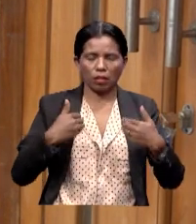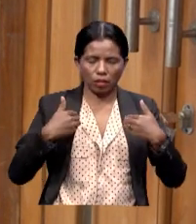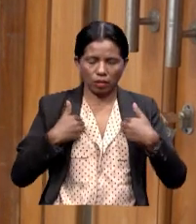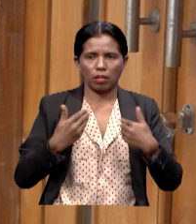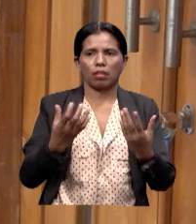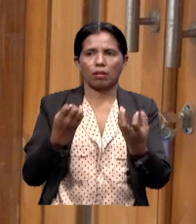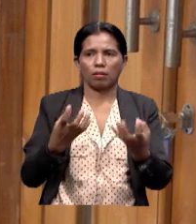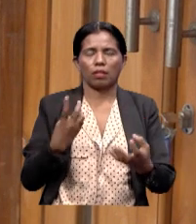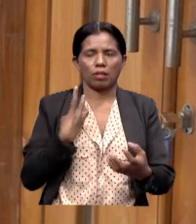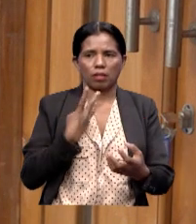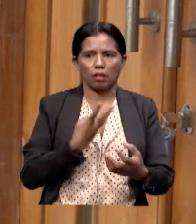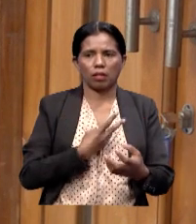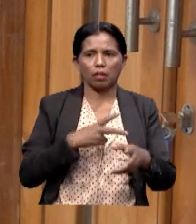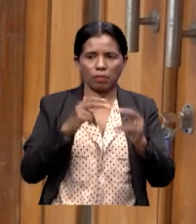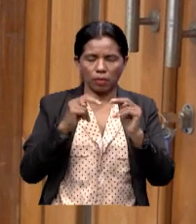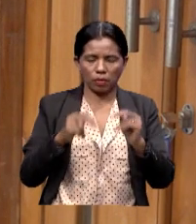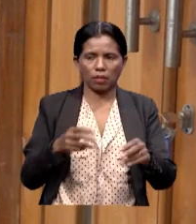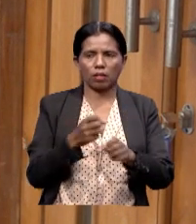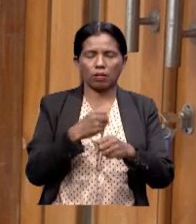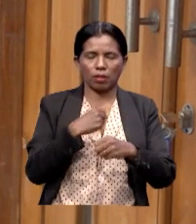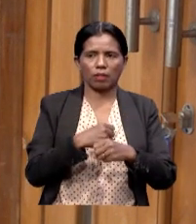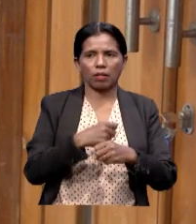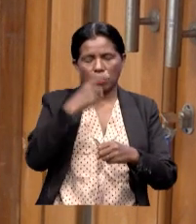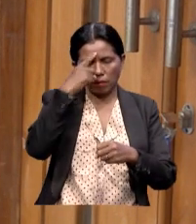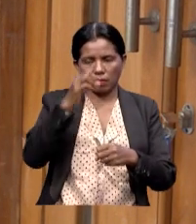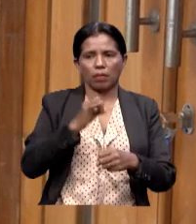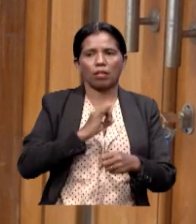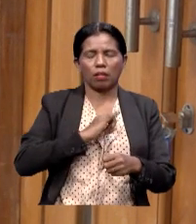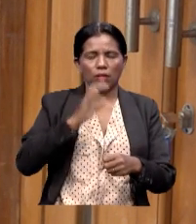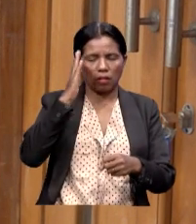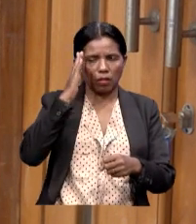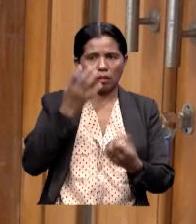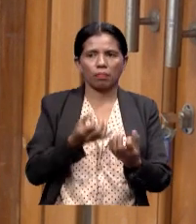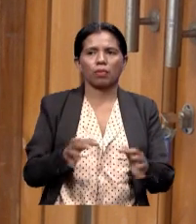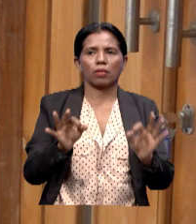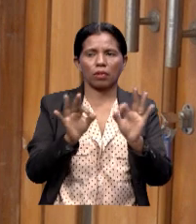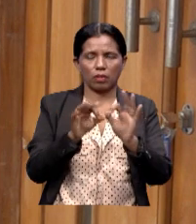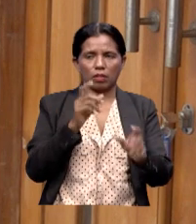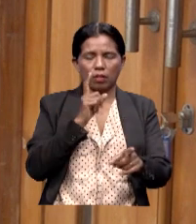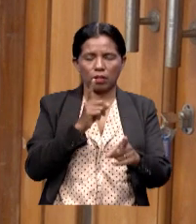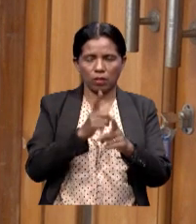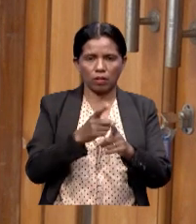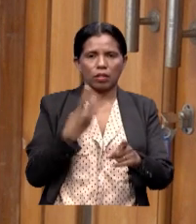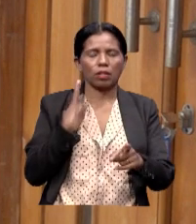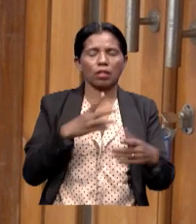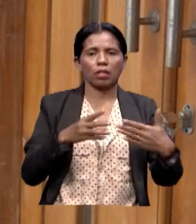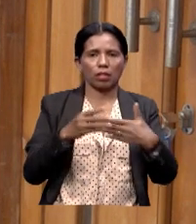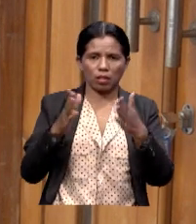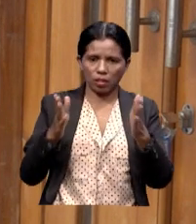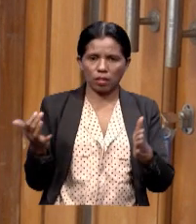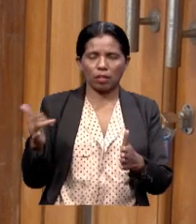nemai ite precisa atu hal tanem ano in importante tebes bai tenai ulun sira tengi ya momento